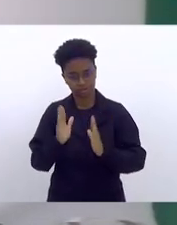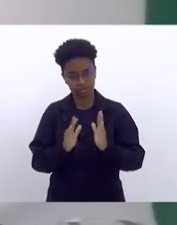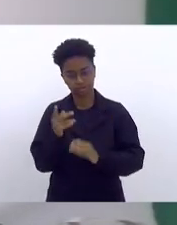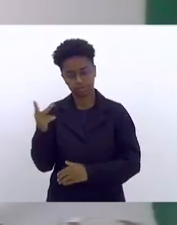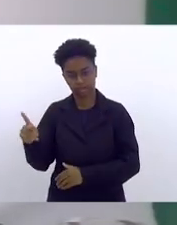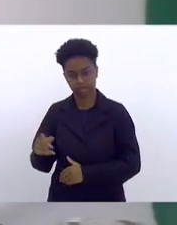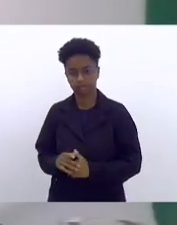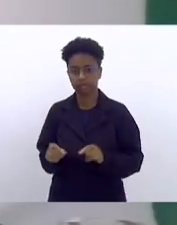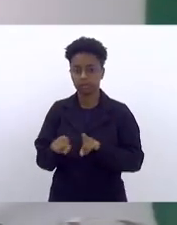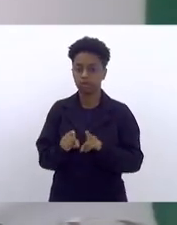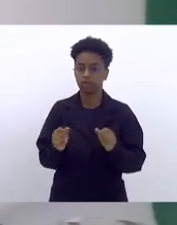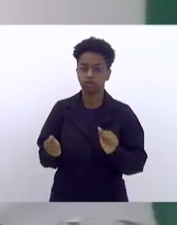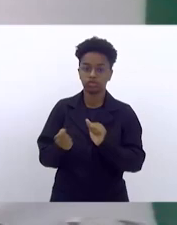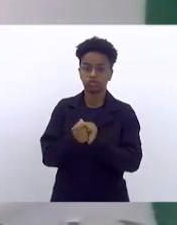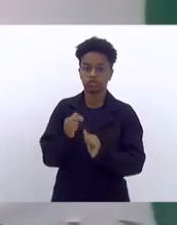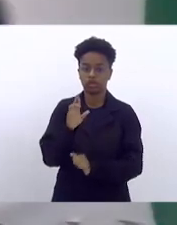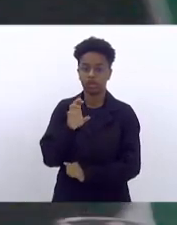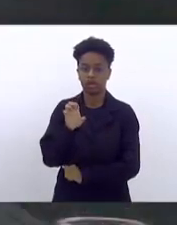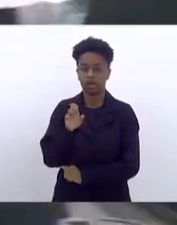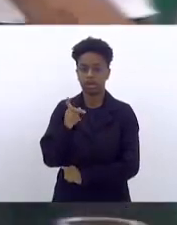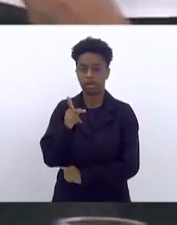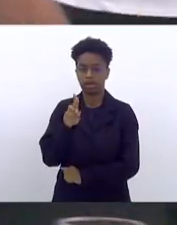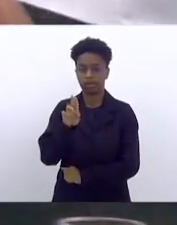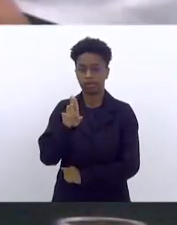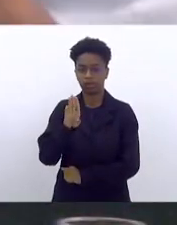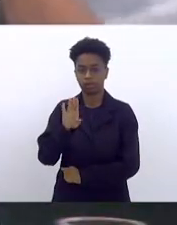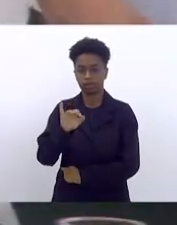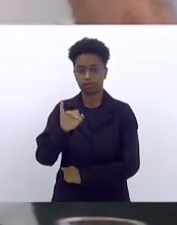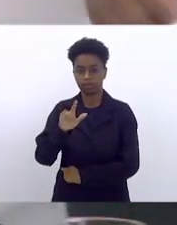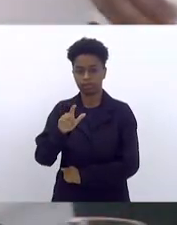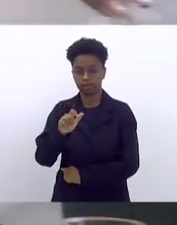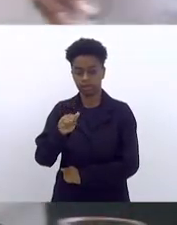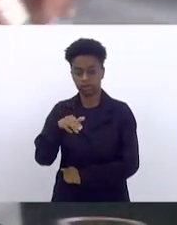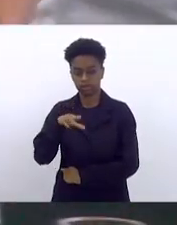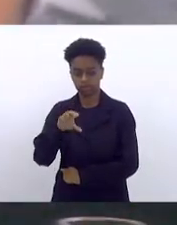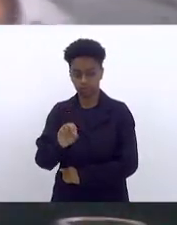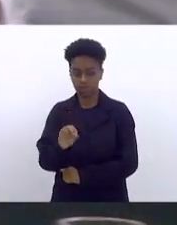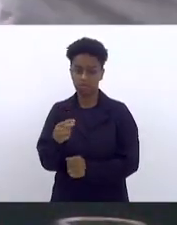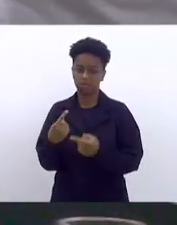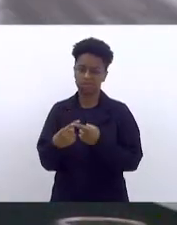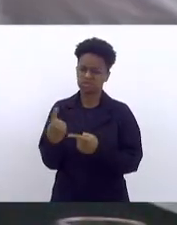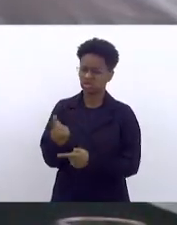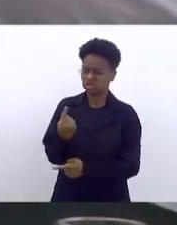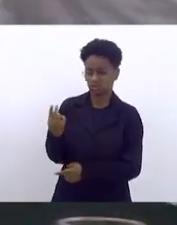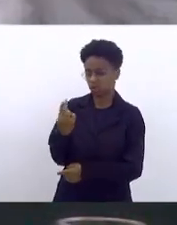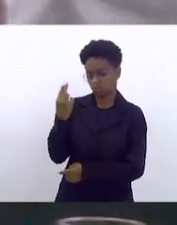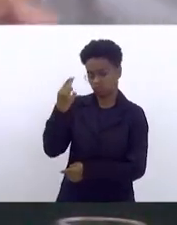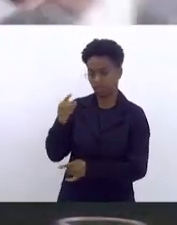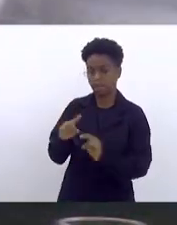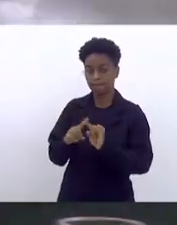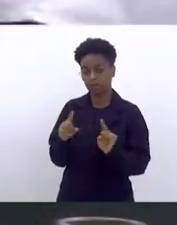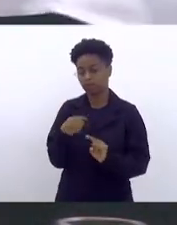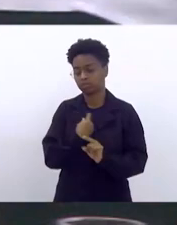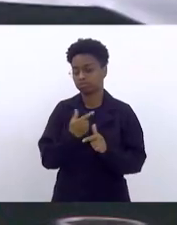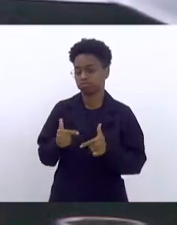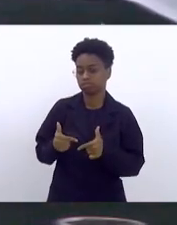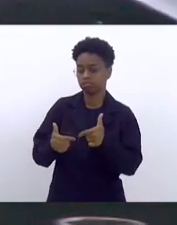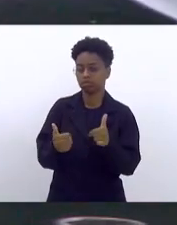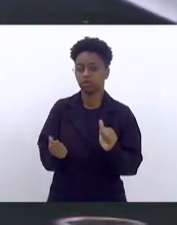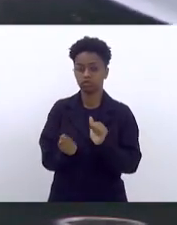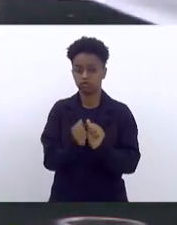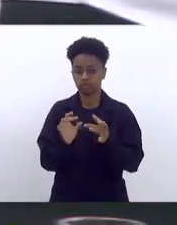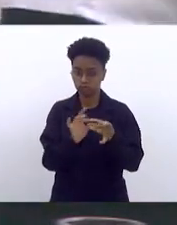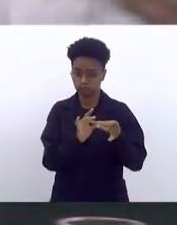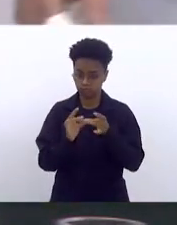o republicano com os deputados junto que eu acho que sozinha ninguém faz nada junto com a gente com a união que a gente